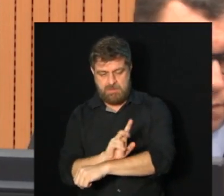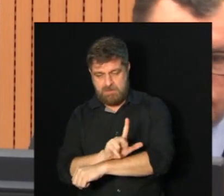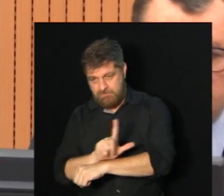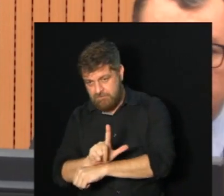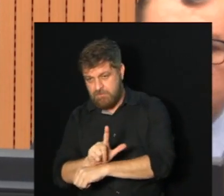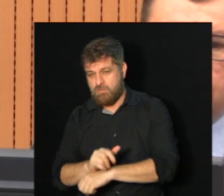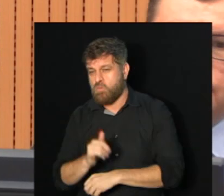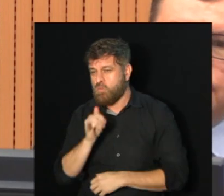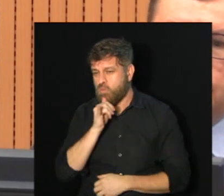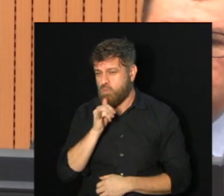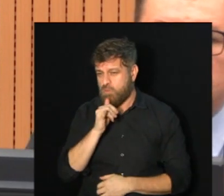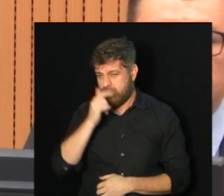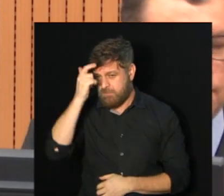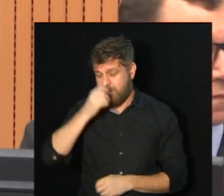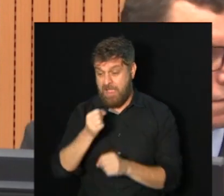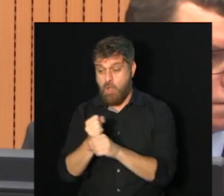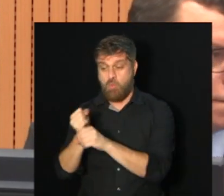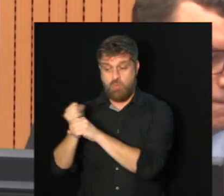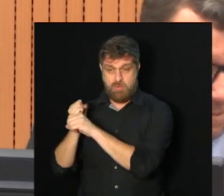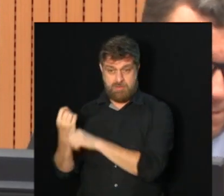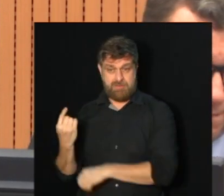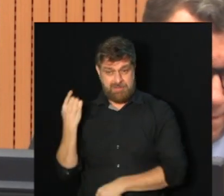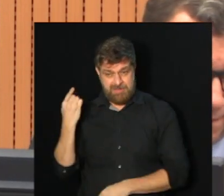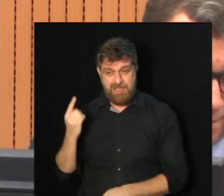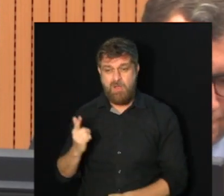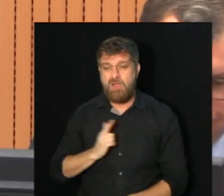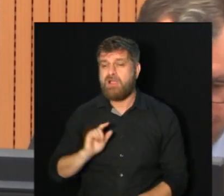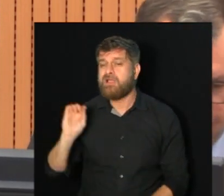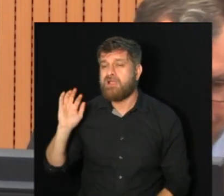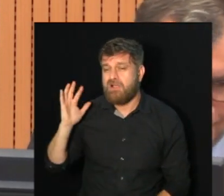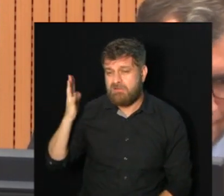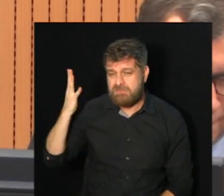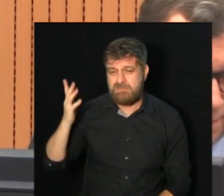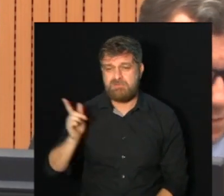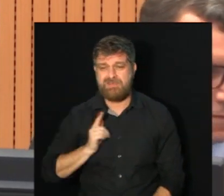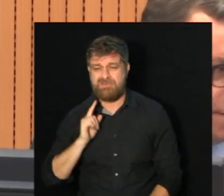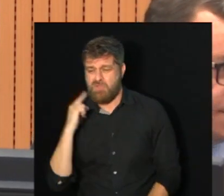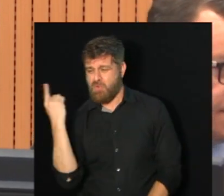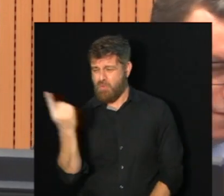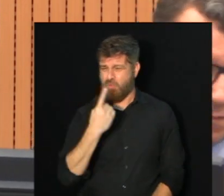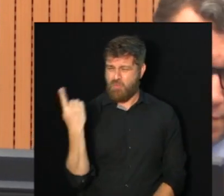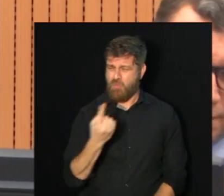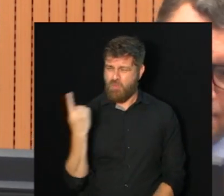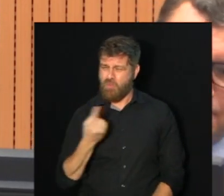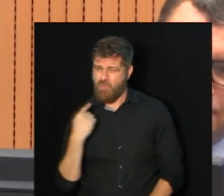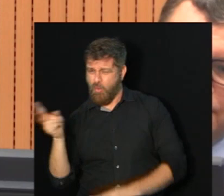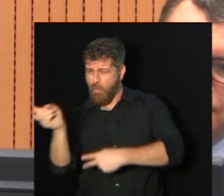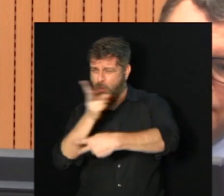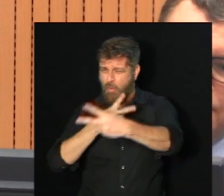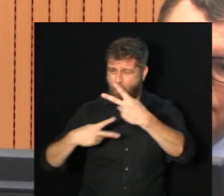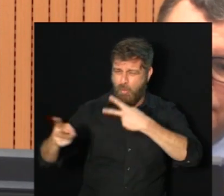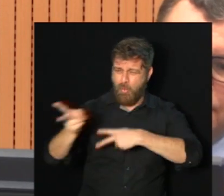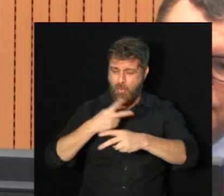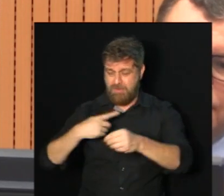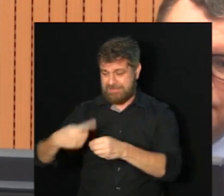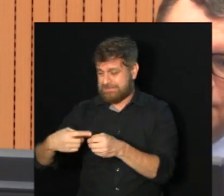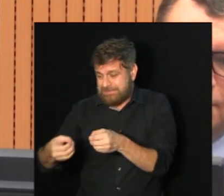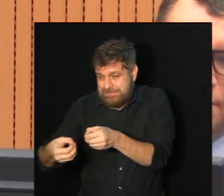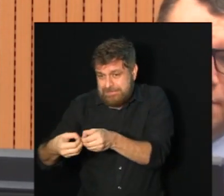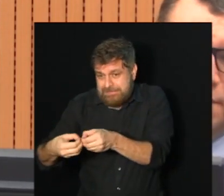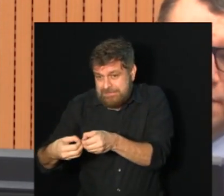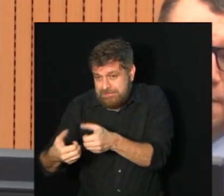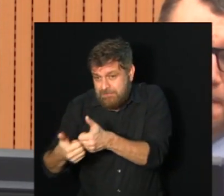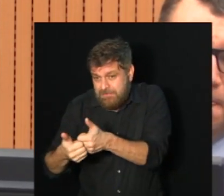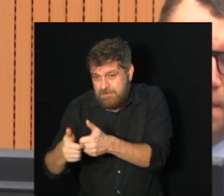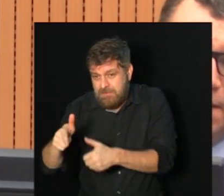que eu dou aqui, há alguns anos atrás, aconteceu um tornado grave aqui numa cidade próxima em Fort Worth, onde